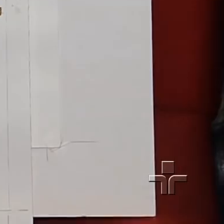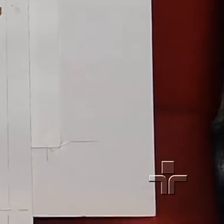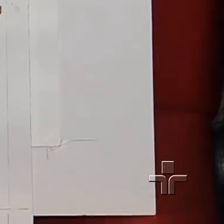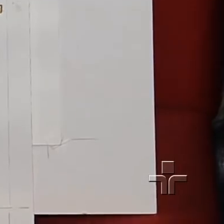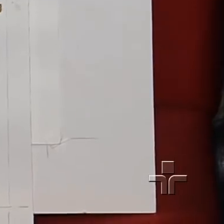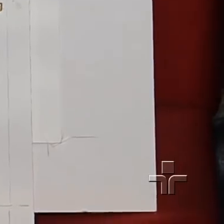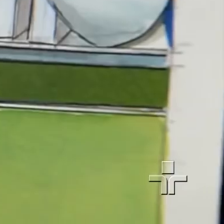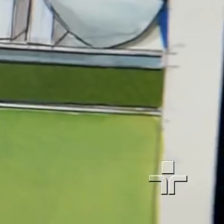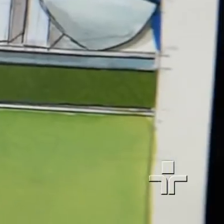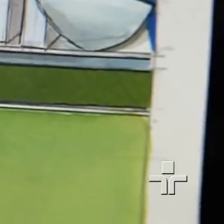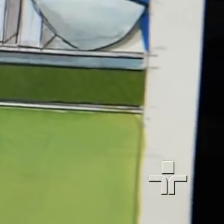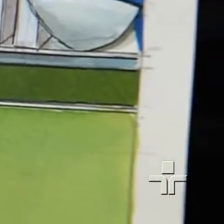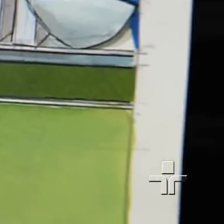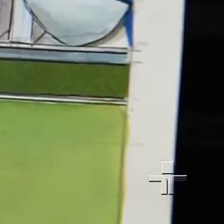youtube.com/jornalismo TV Cultura. Muito obrigada pela sua companhia e a gente se vê amanhã. Até lá.